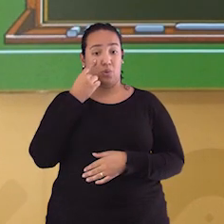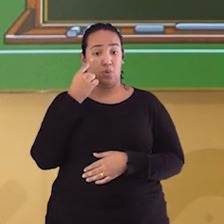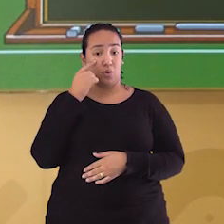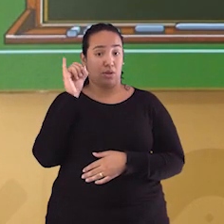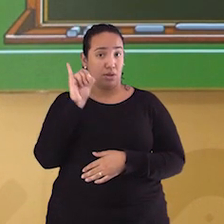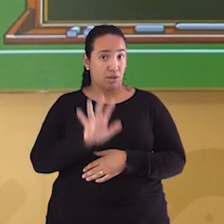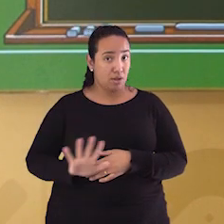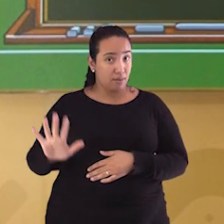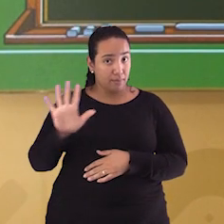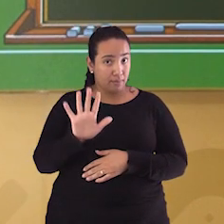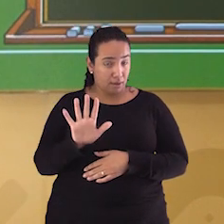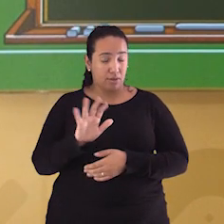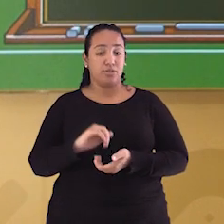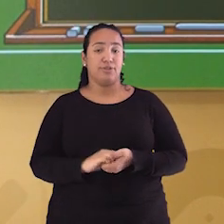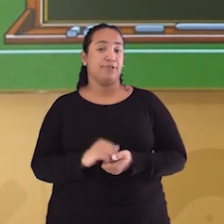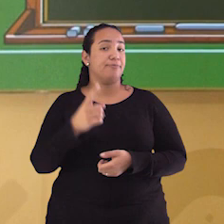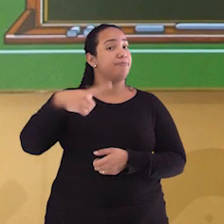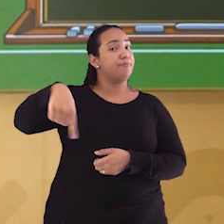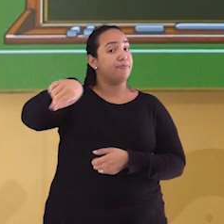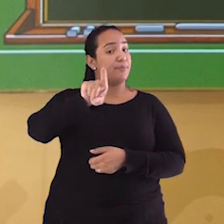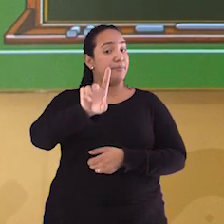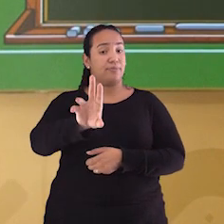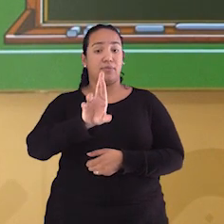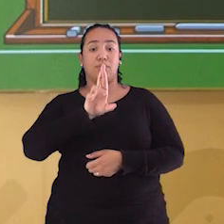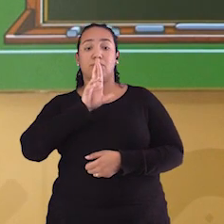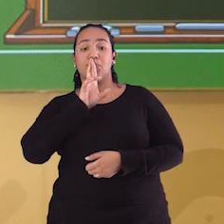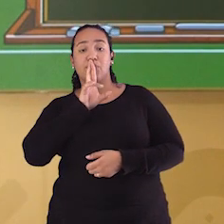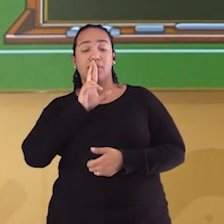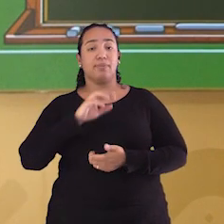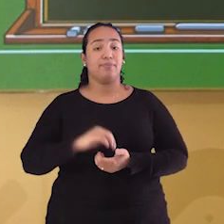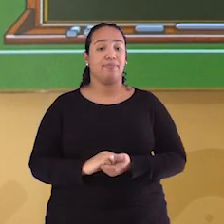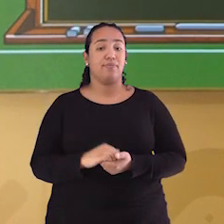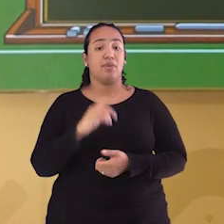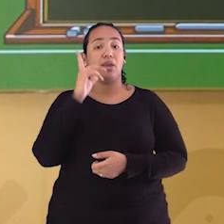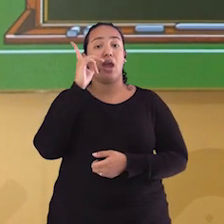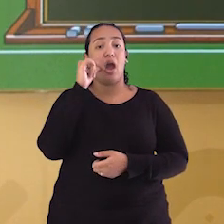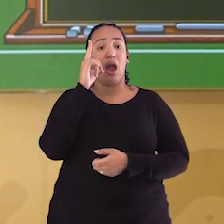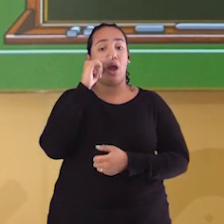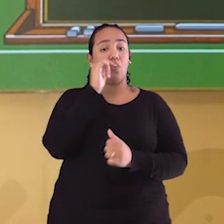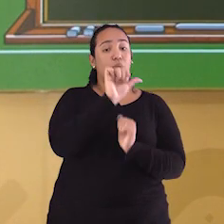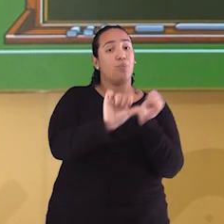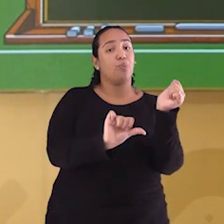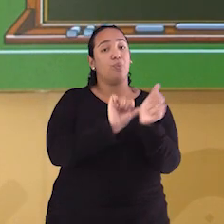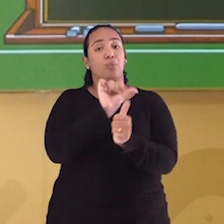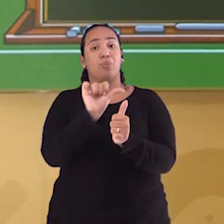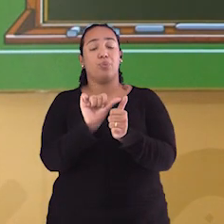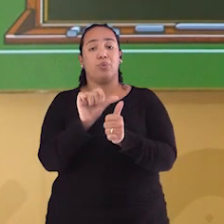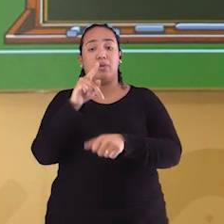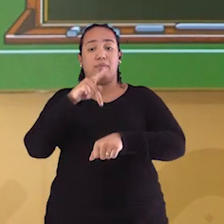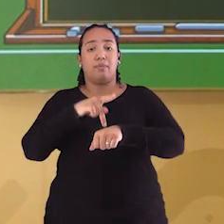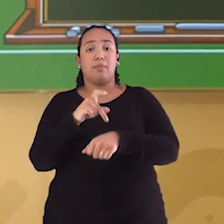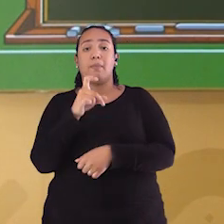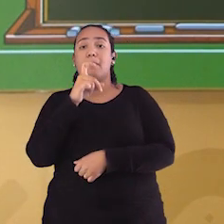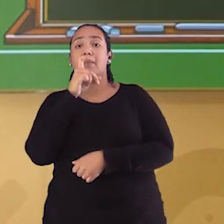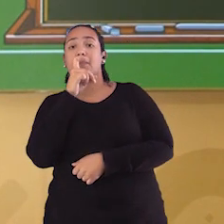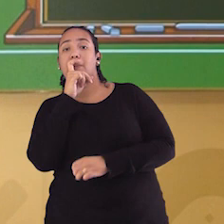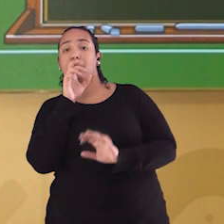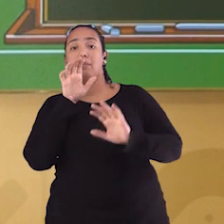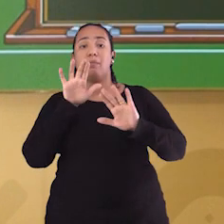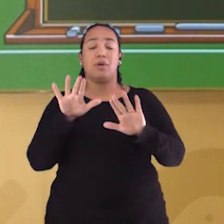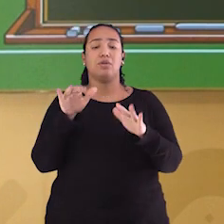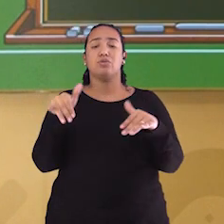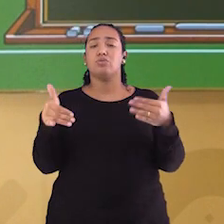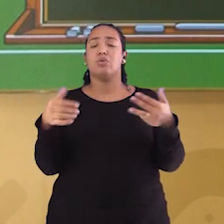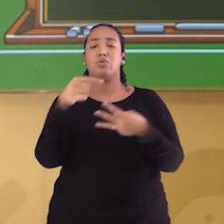essa imagenzinha aqui e você vai responder. A água se transforma em gelo quando ela passa de